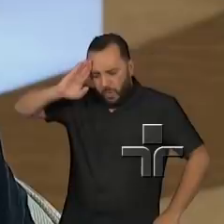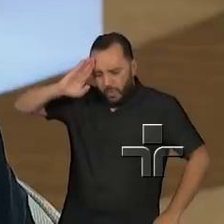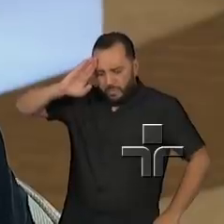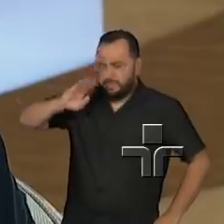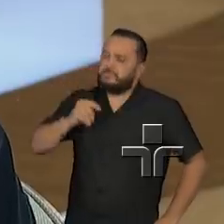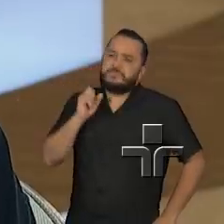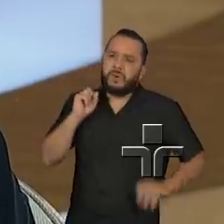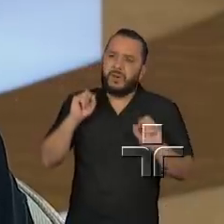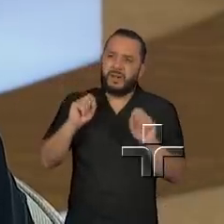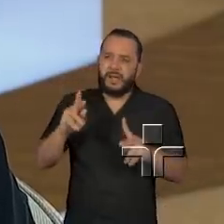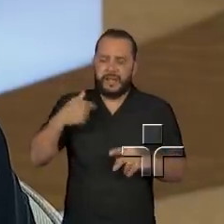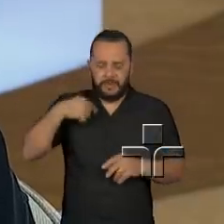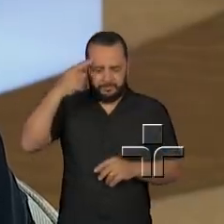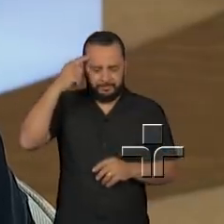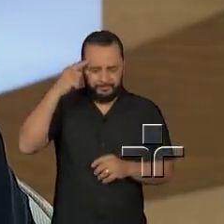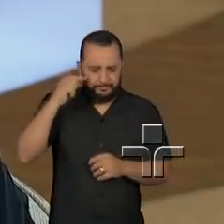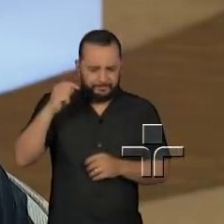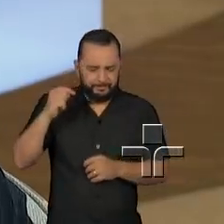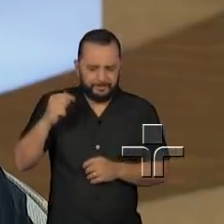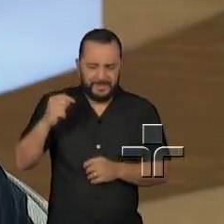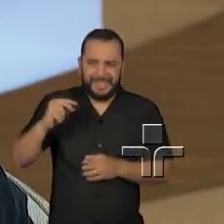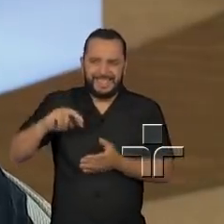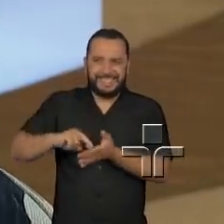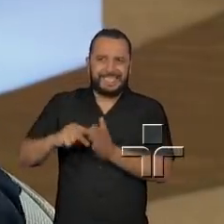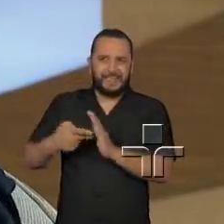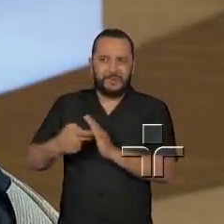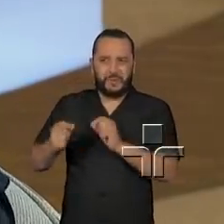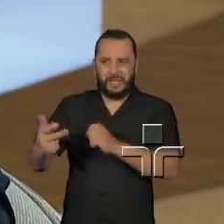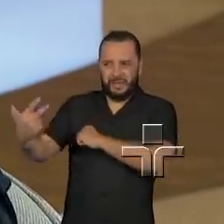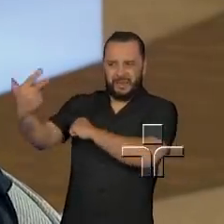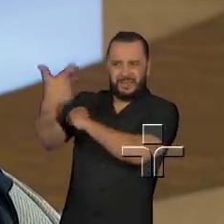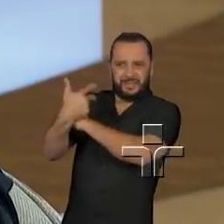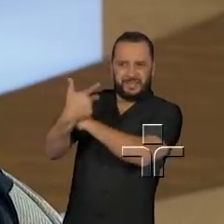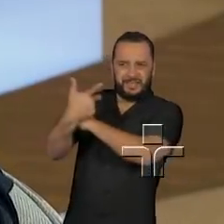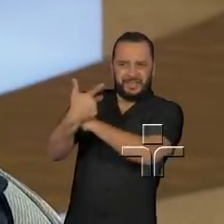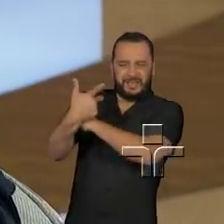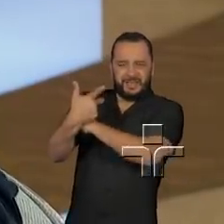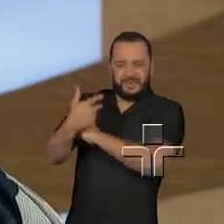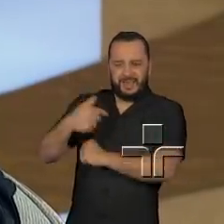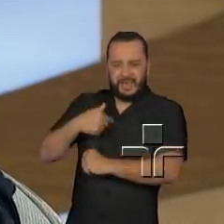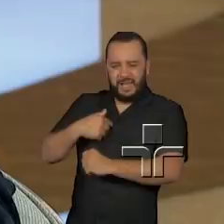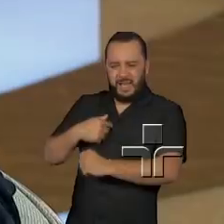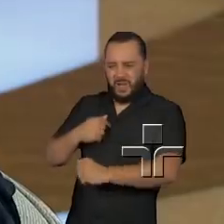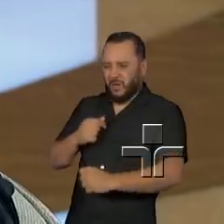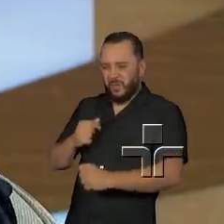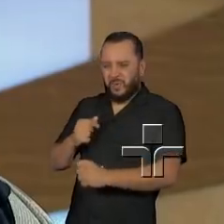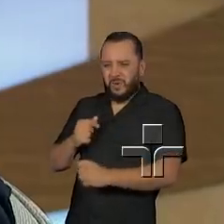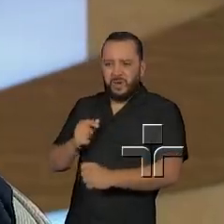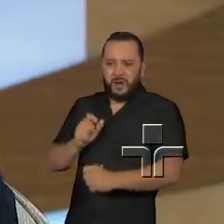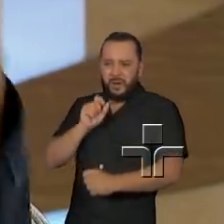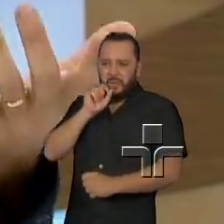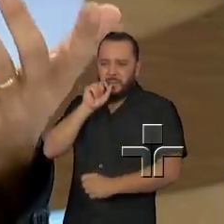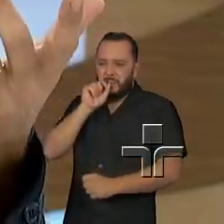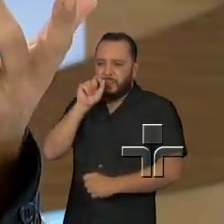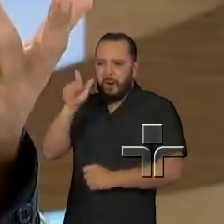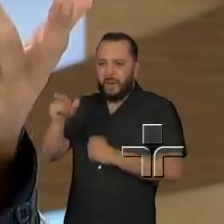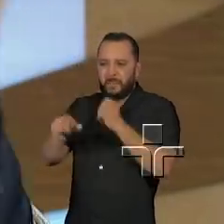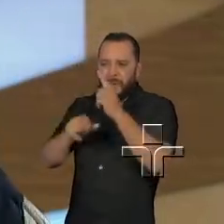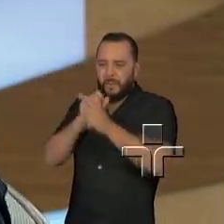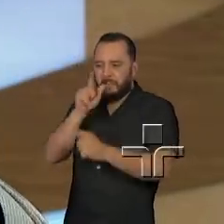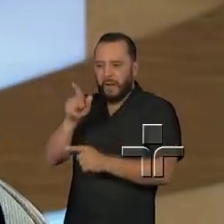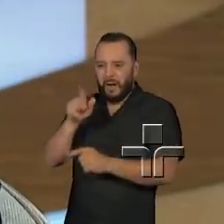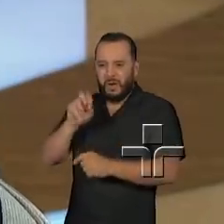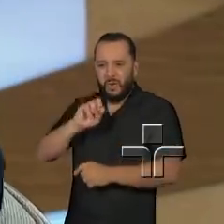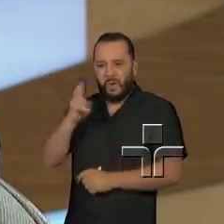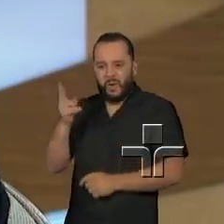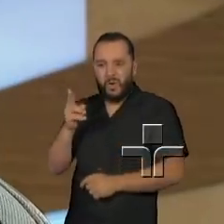bom, será que isso significa que eu devo amainar a minha crítica? Não. Mas significa que eu devo fazer algum tipo de ironia?